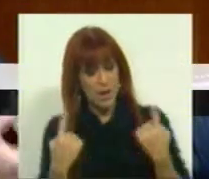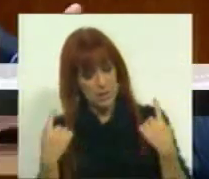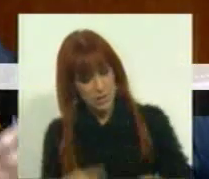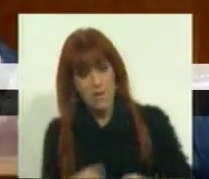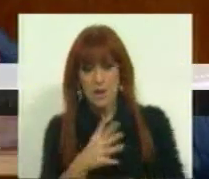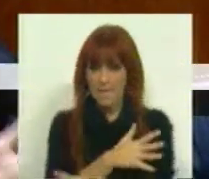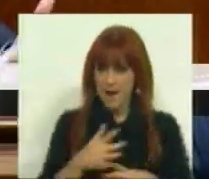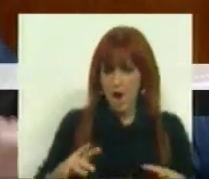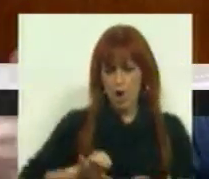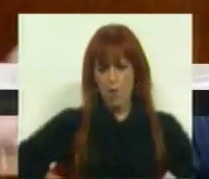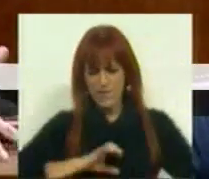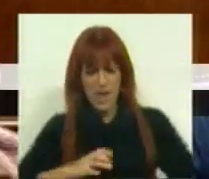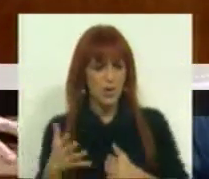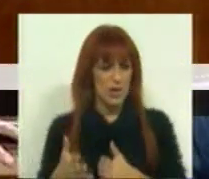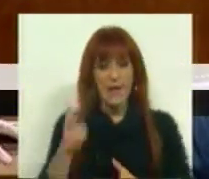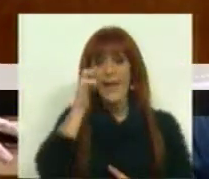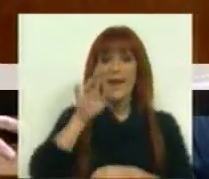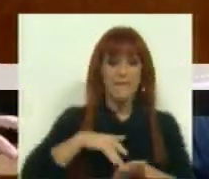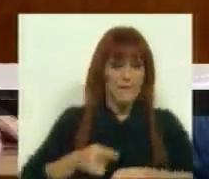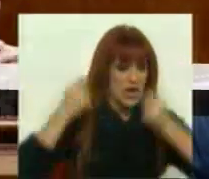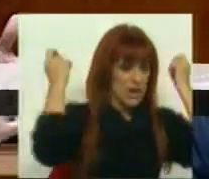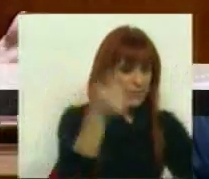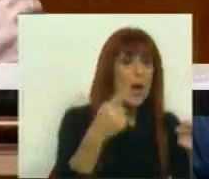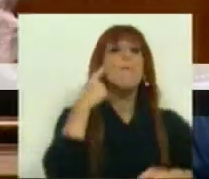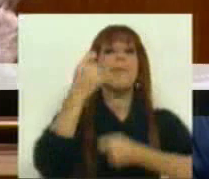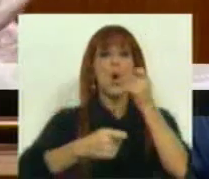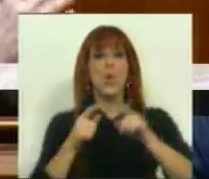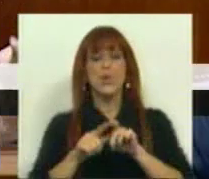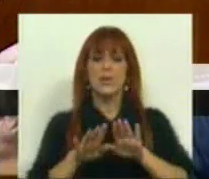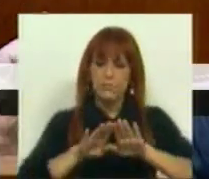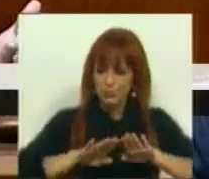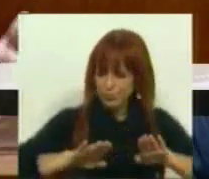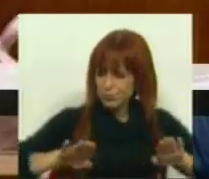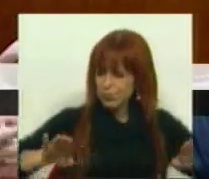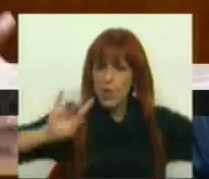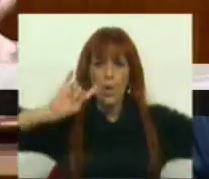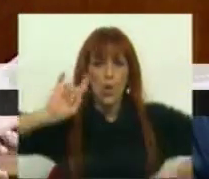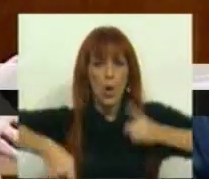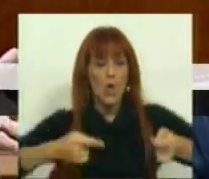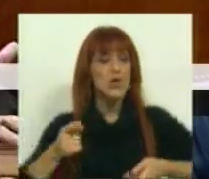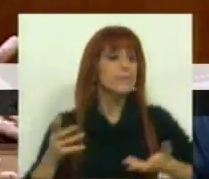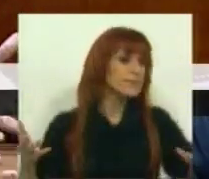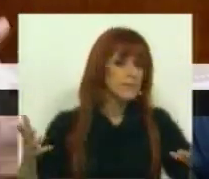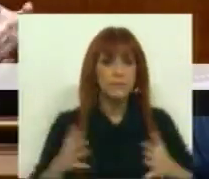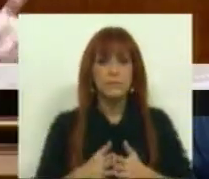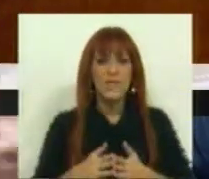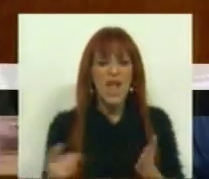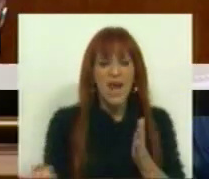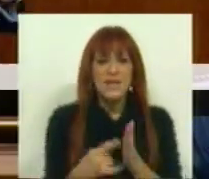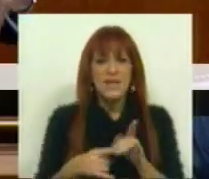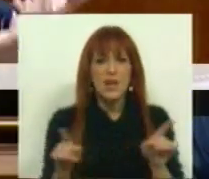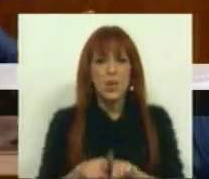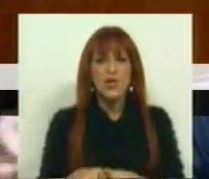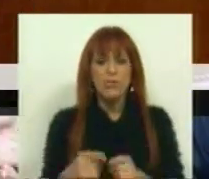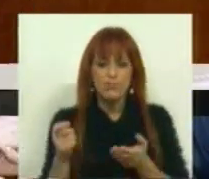obter uma maior confiança do lado dos investidores, procurar um alisamento daquilo que é, no fundo, as necessidades